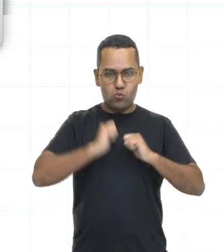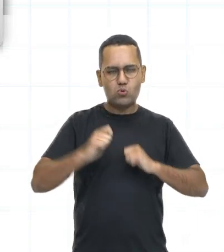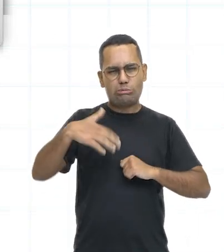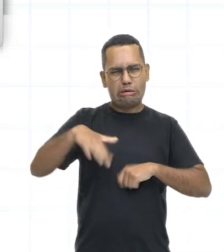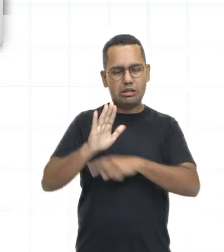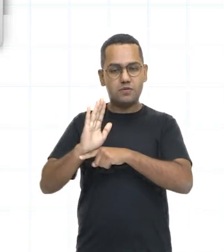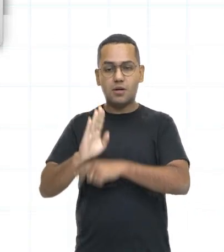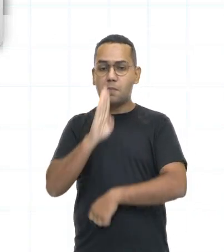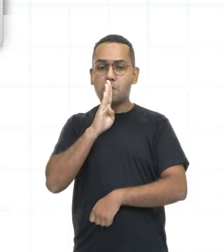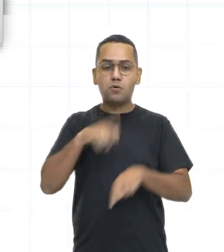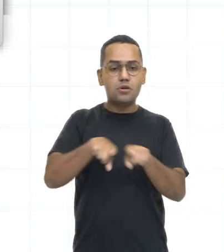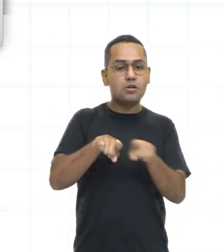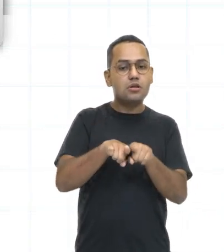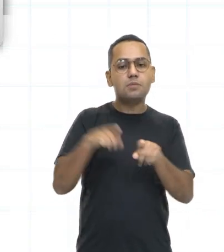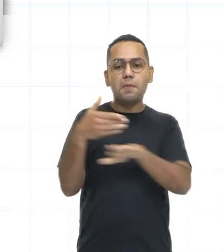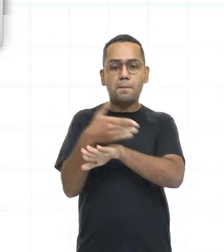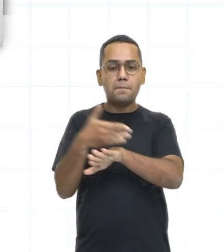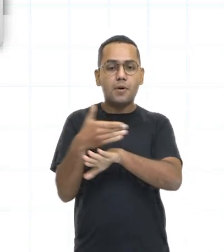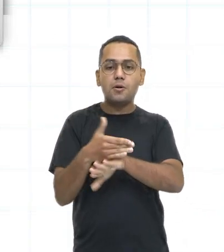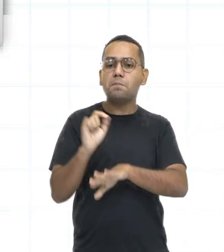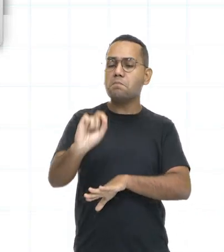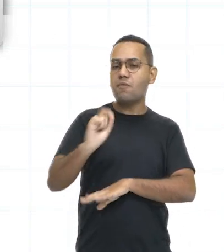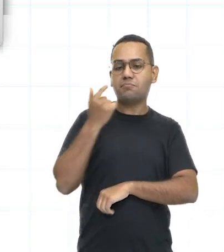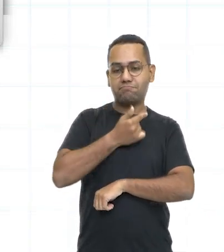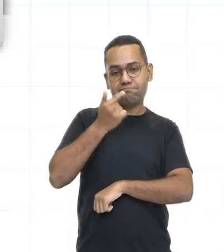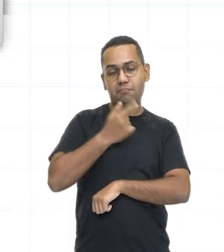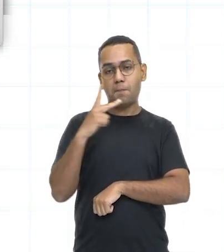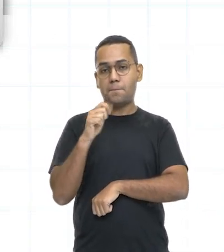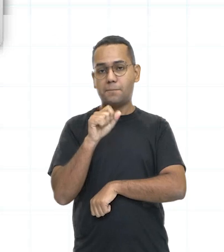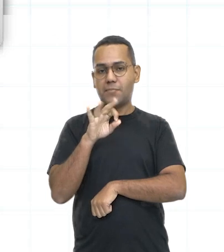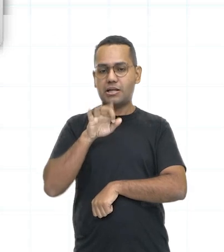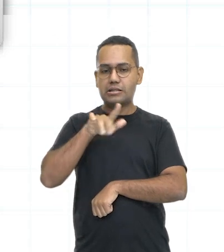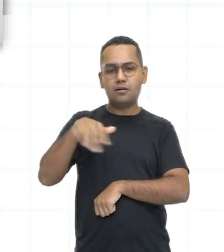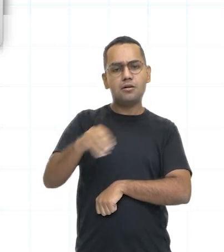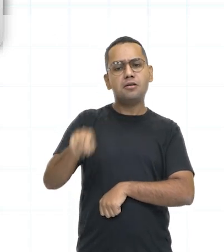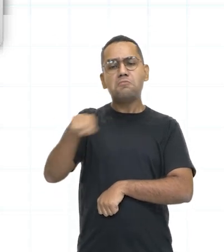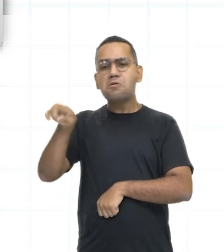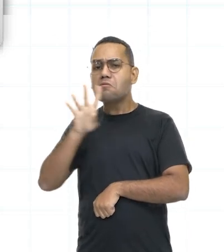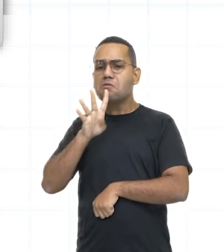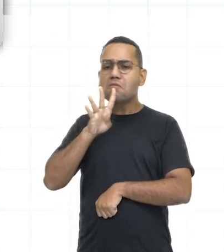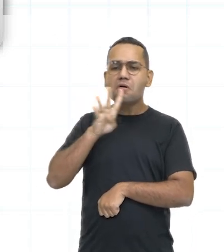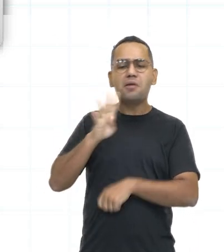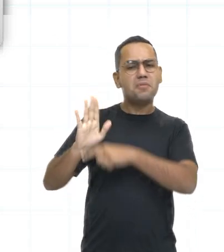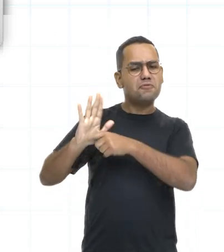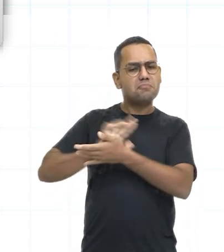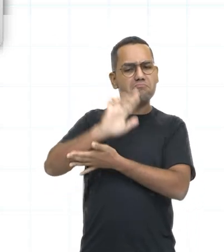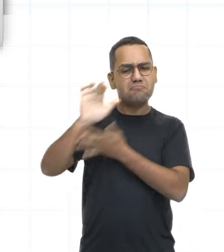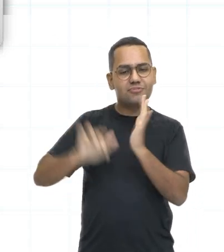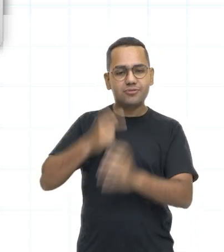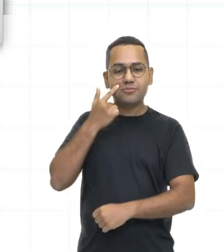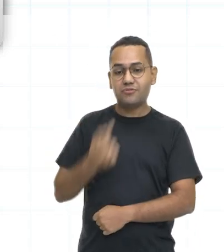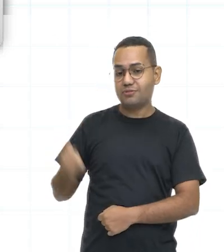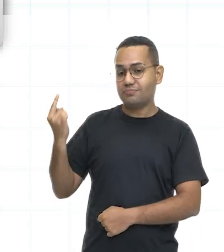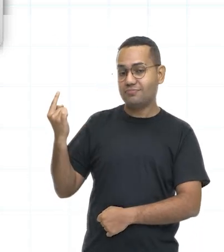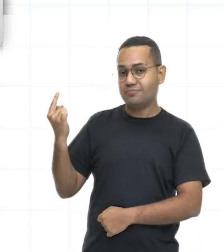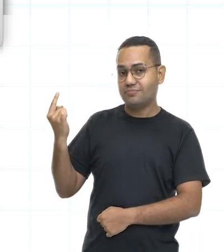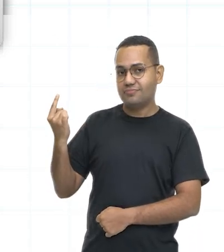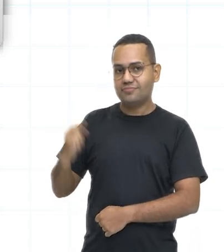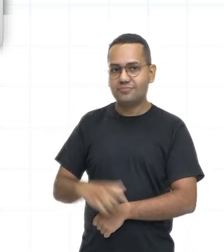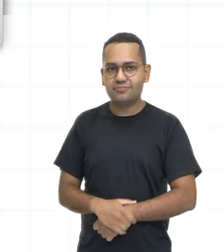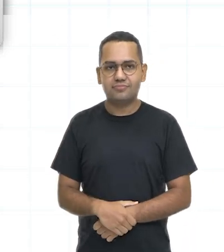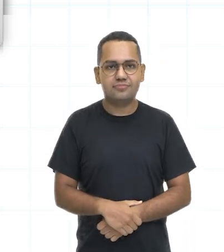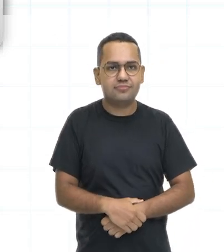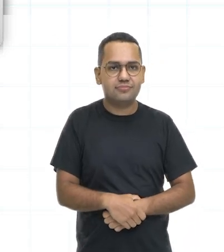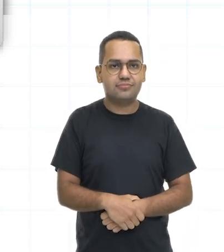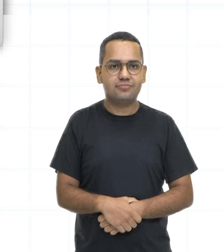da comédia Pastelão, como já foi falado. É bastante conhecido pelos seus filmes O Imigrante, O Garoto